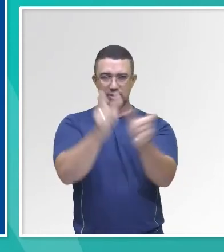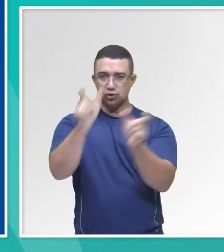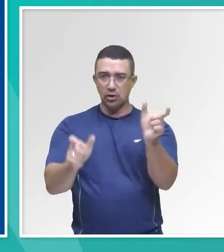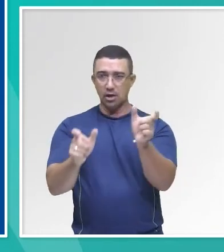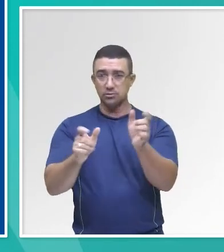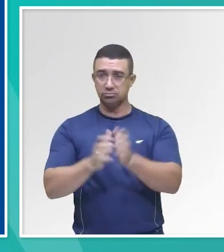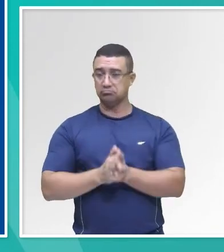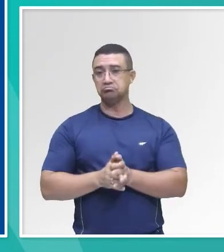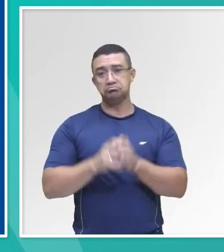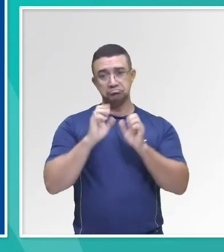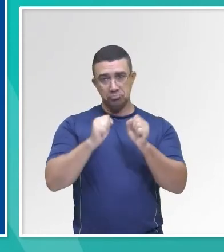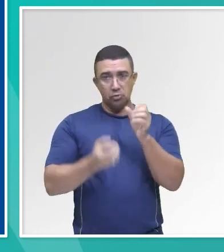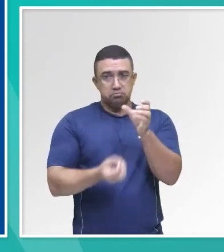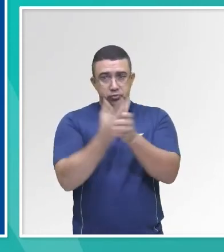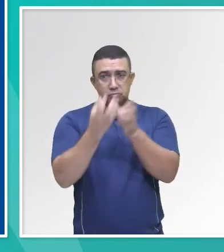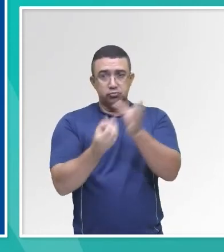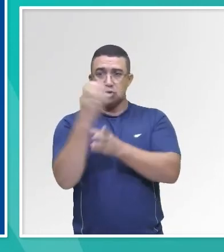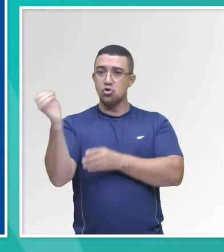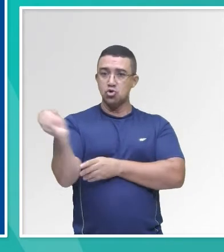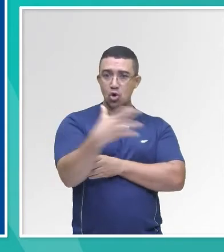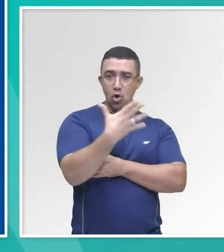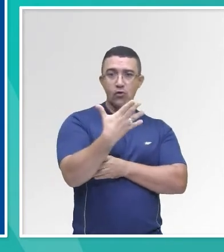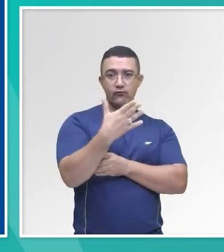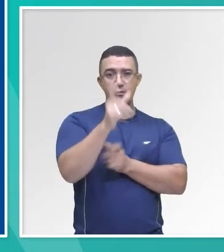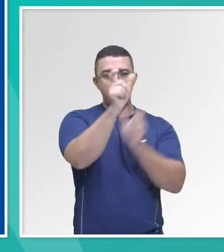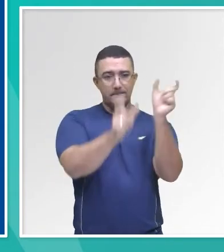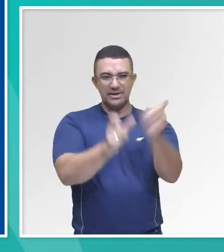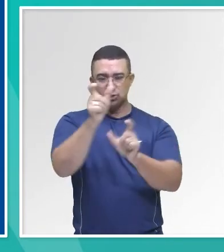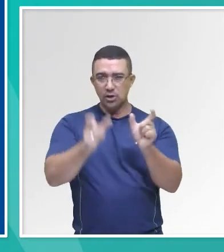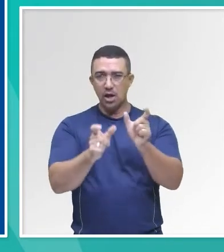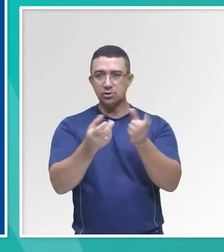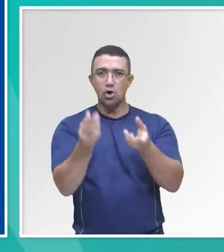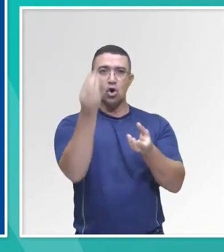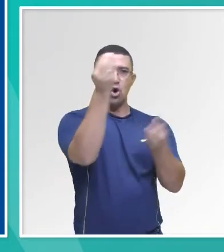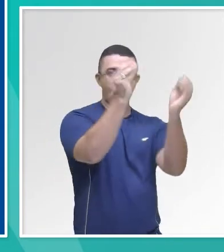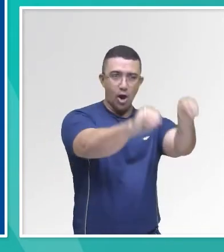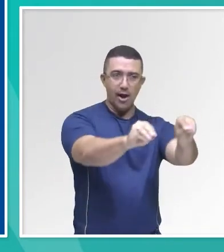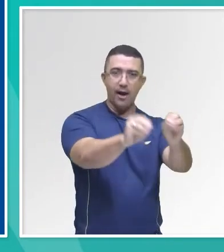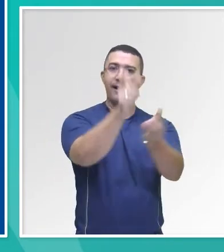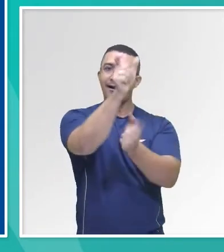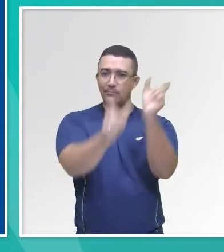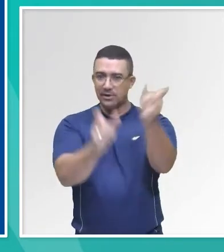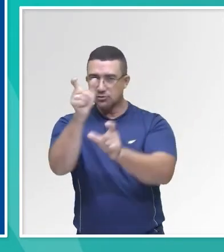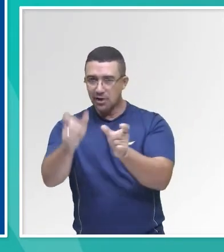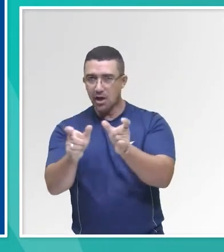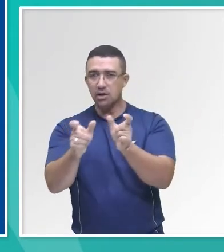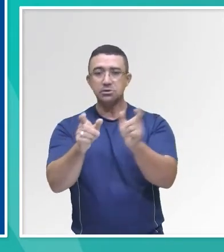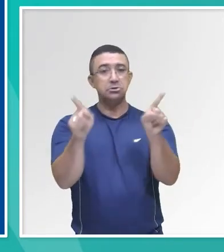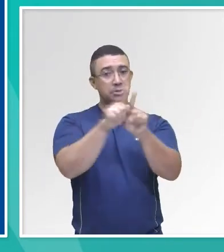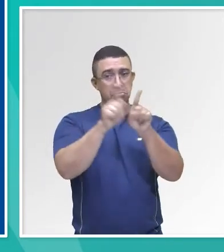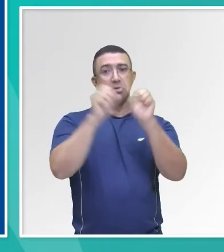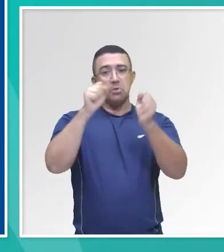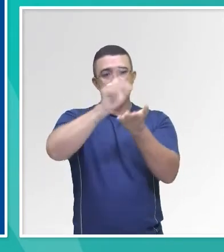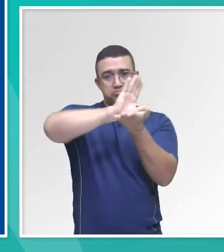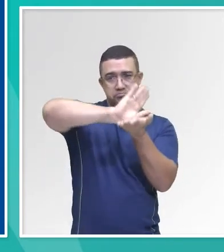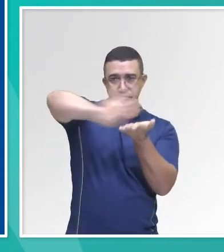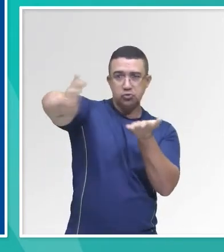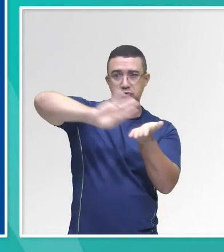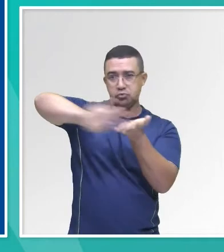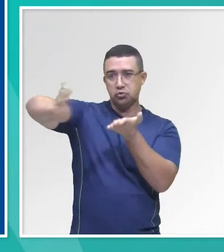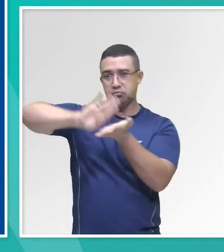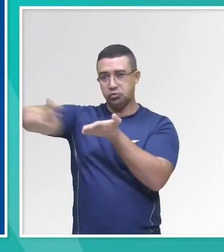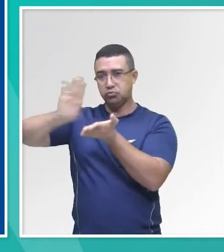podem surgir, assim como outros podem ser retirados da trama, tudo em prol ali do fio narrativo. Estamos